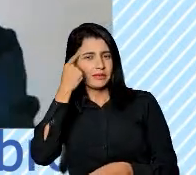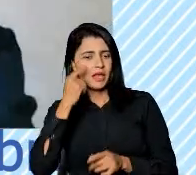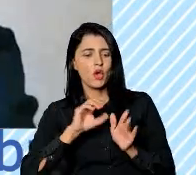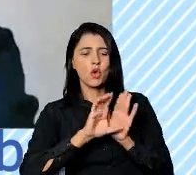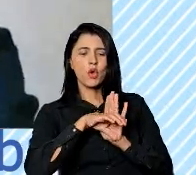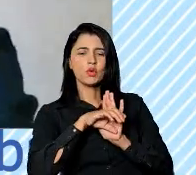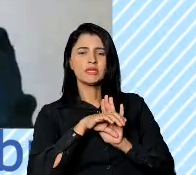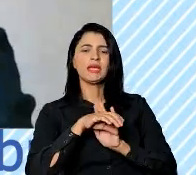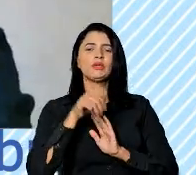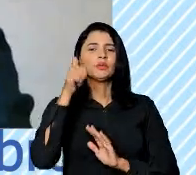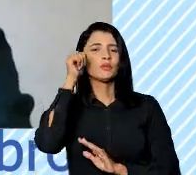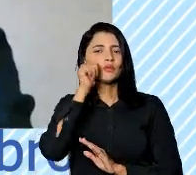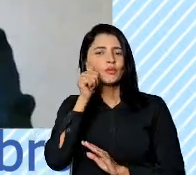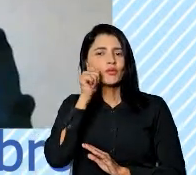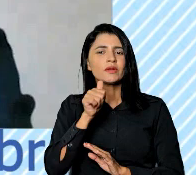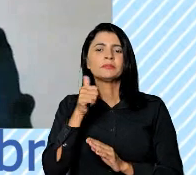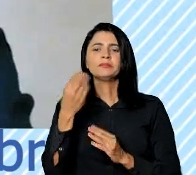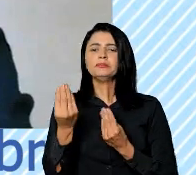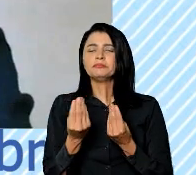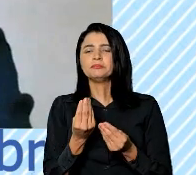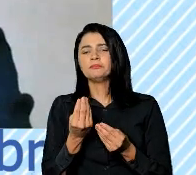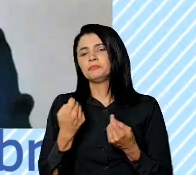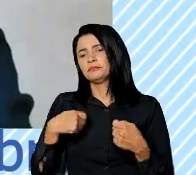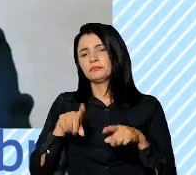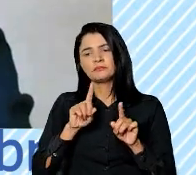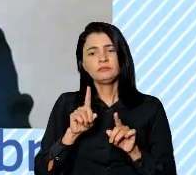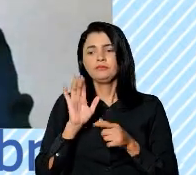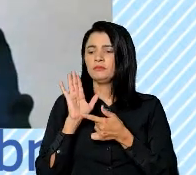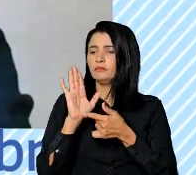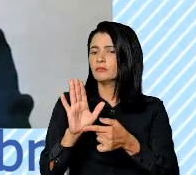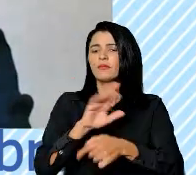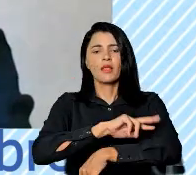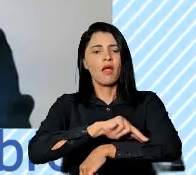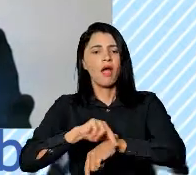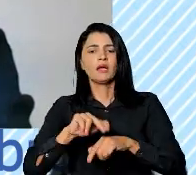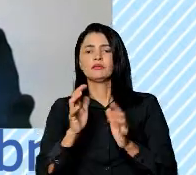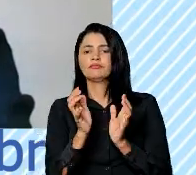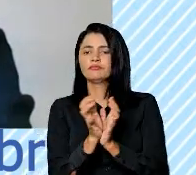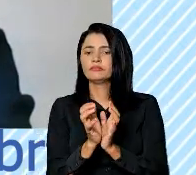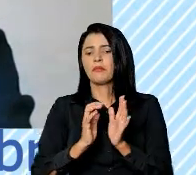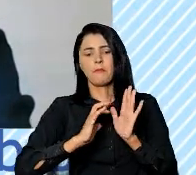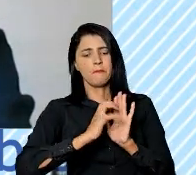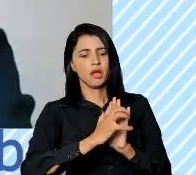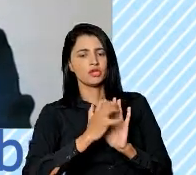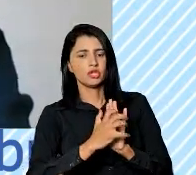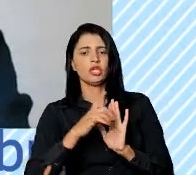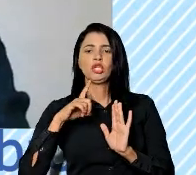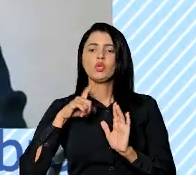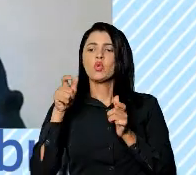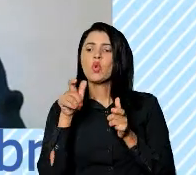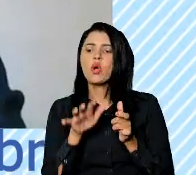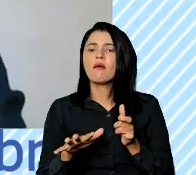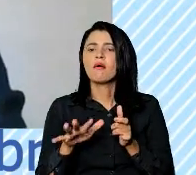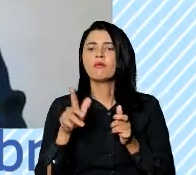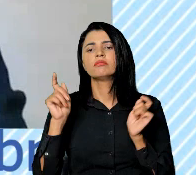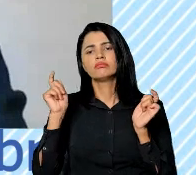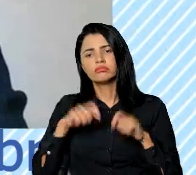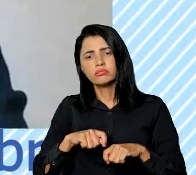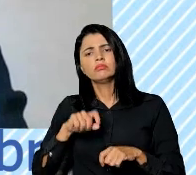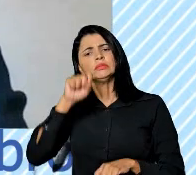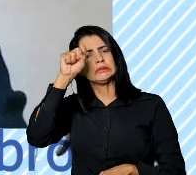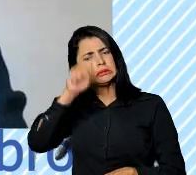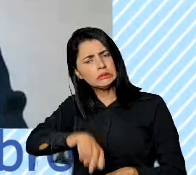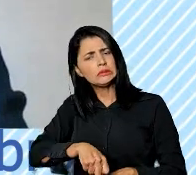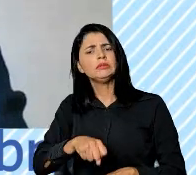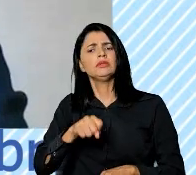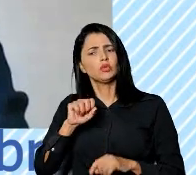sem trazermos conosco raça, classe, partido, regionalidade, nós podemos sim afirmar